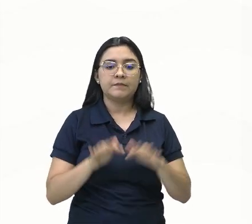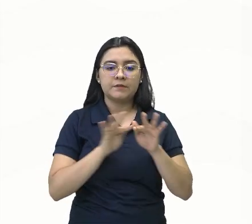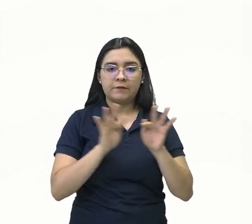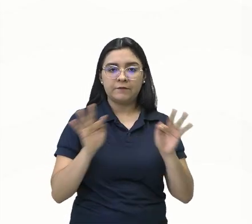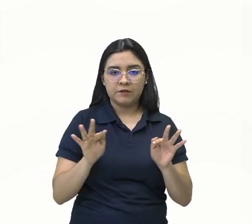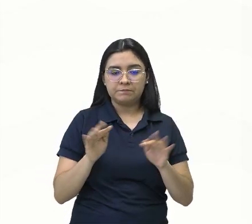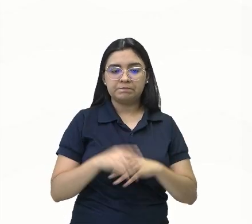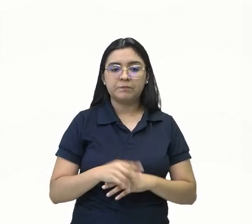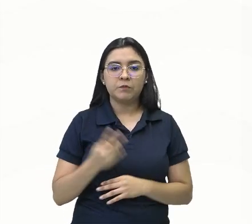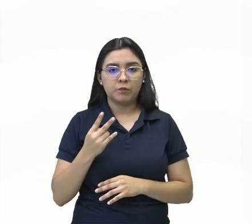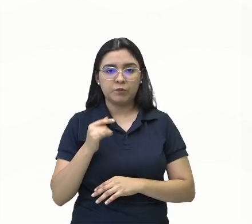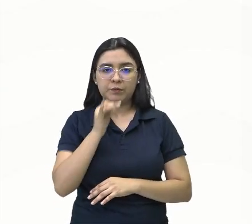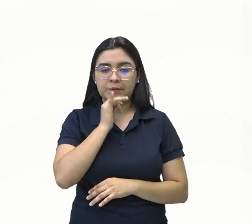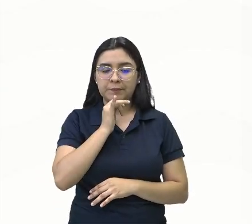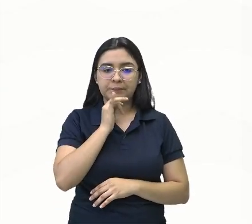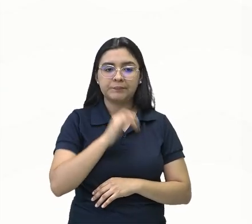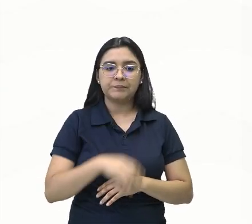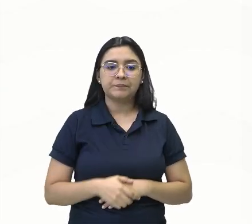interrogativas, tá?